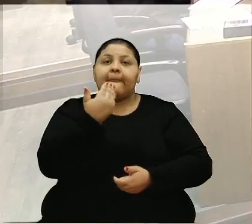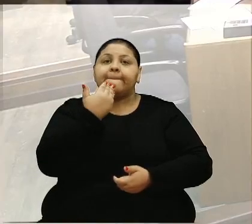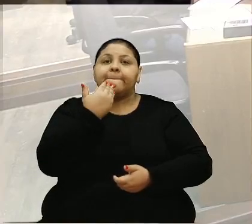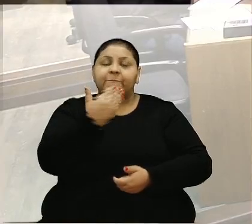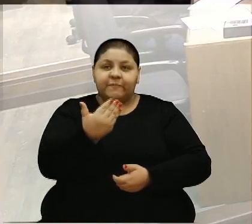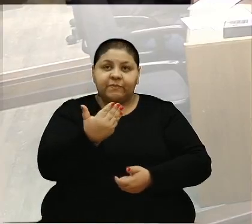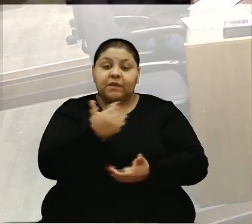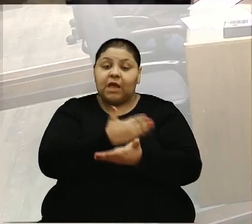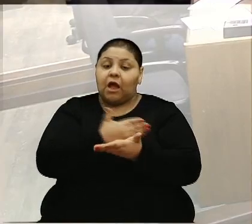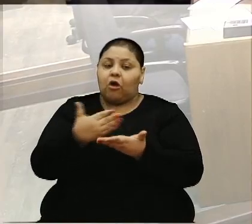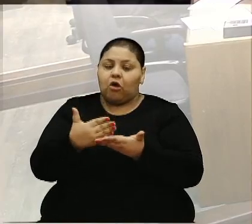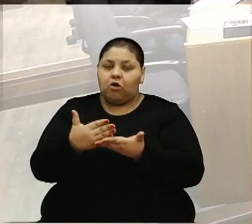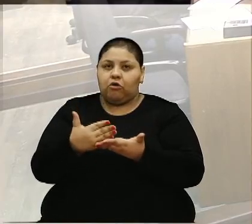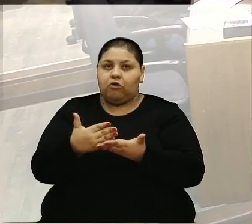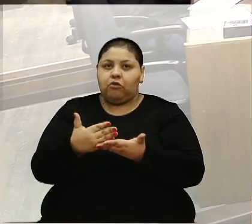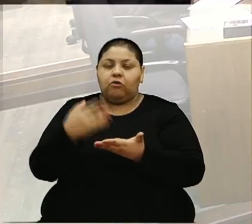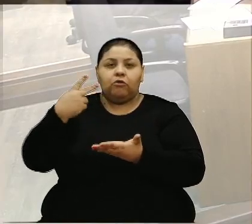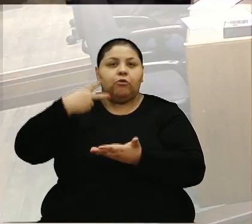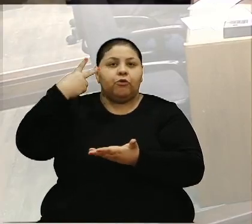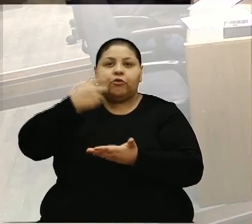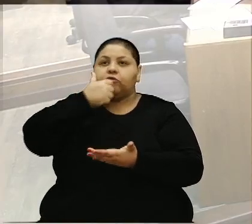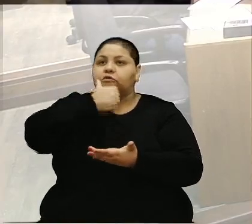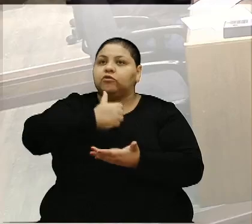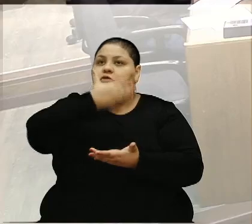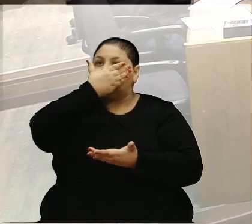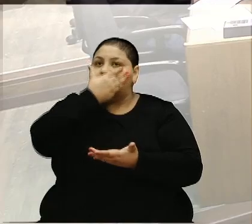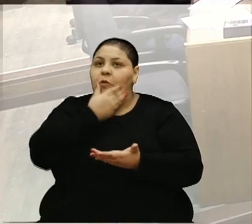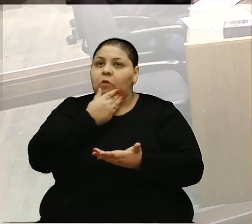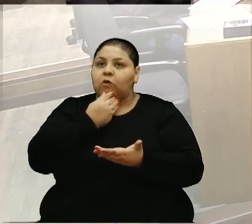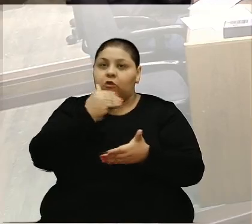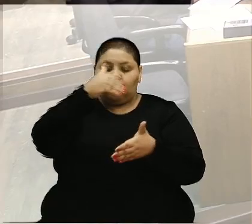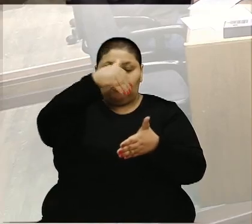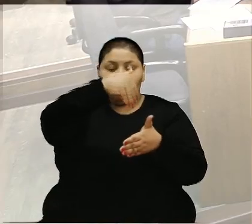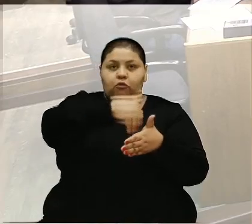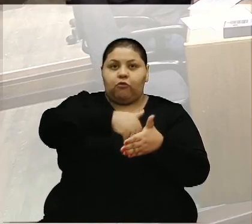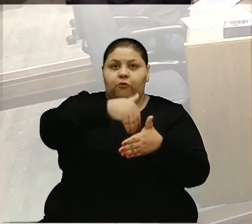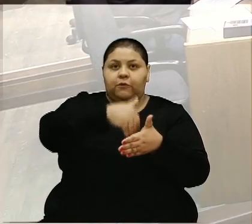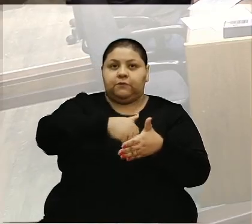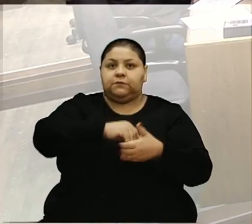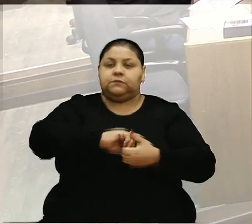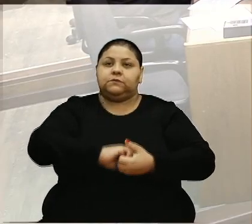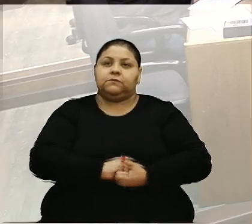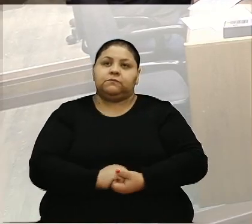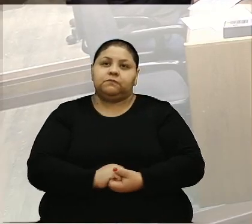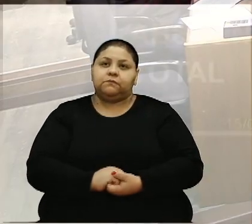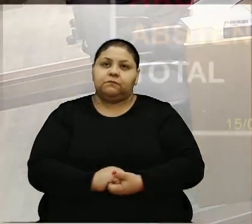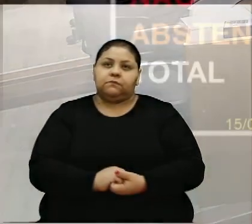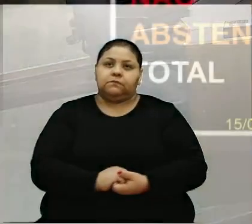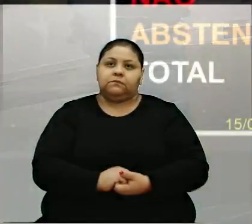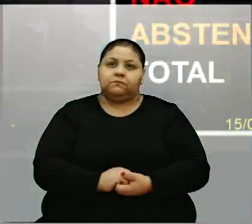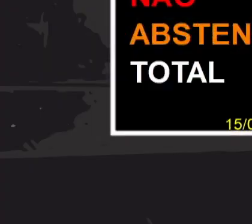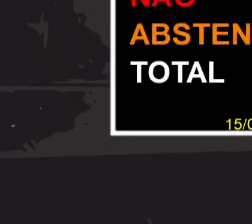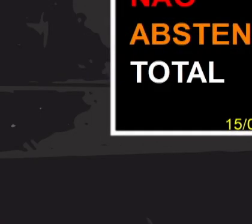solicito, a partir de agora, as vereadoras e vereadores que registrem os seus votos.